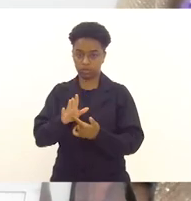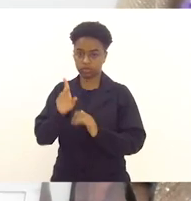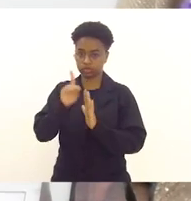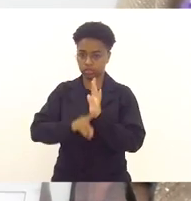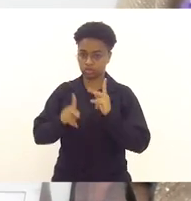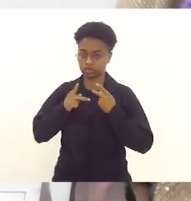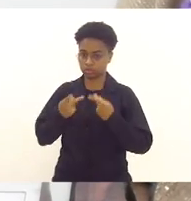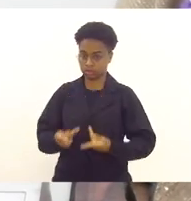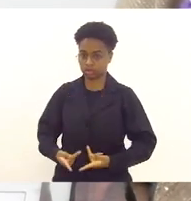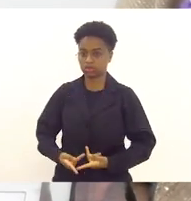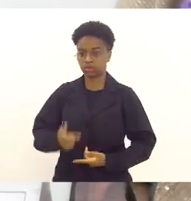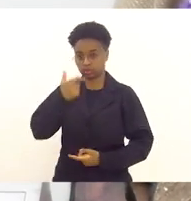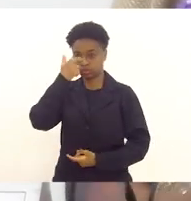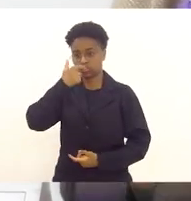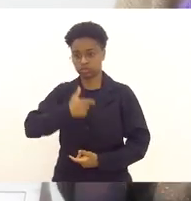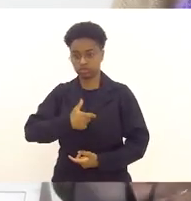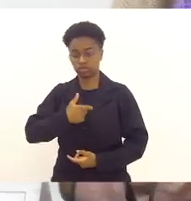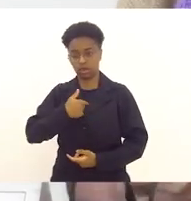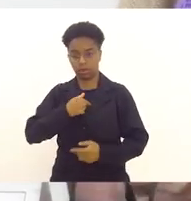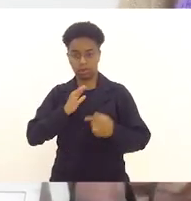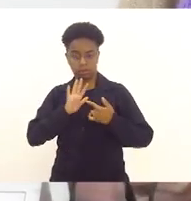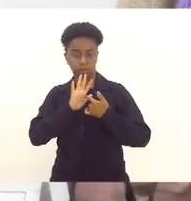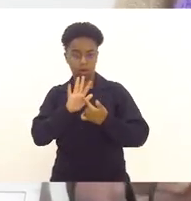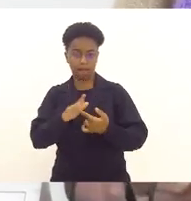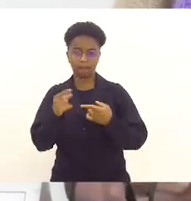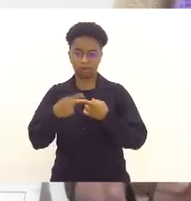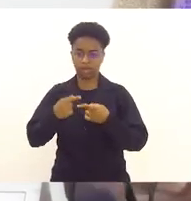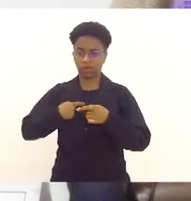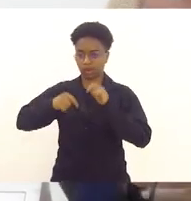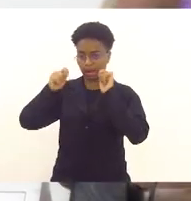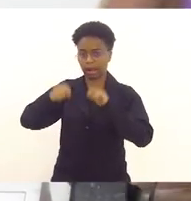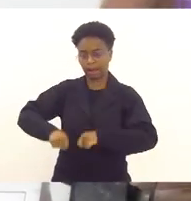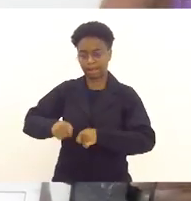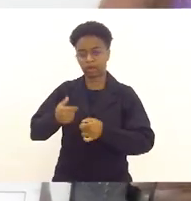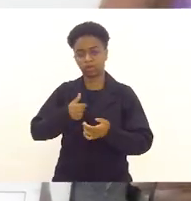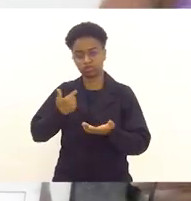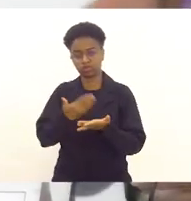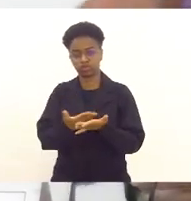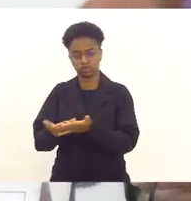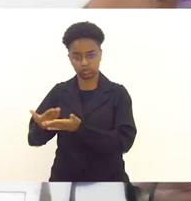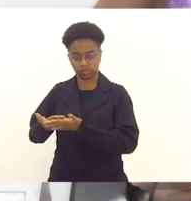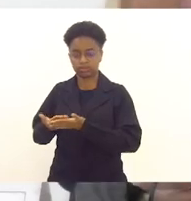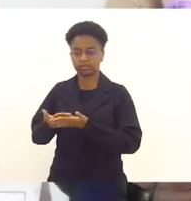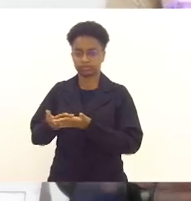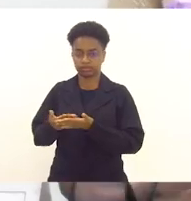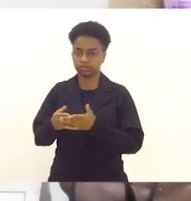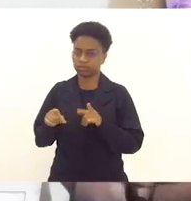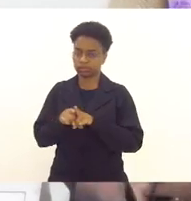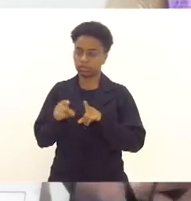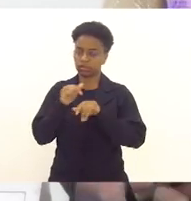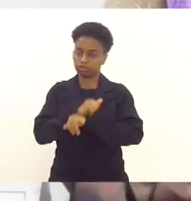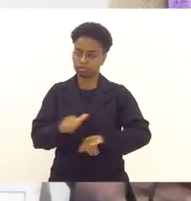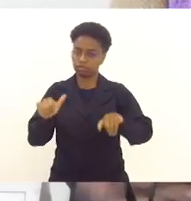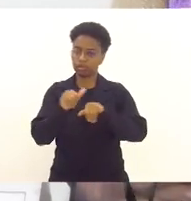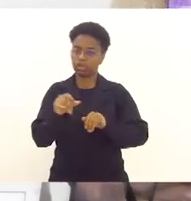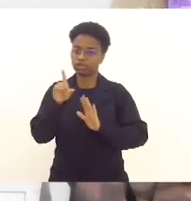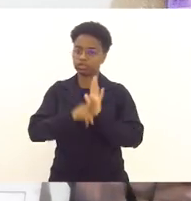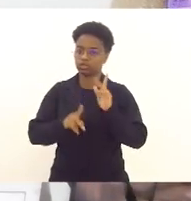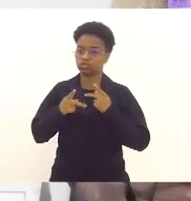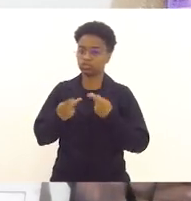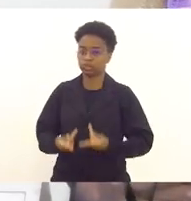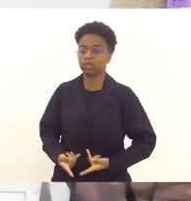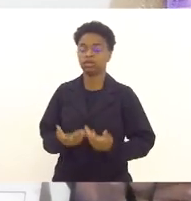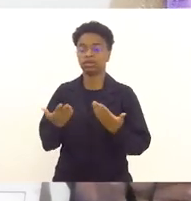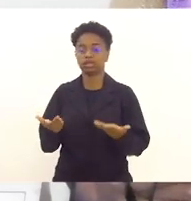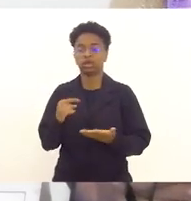muito orgulho né de ostentar esse breve porque eu me capacitei para ele e sou uma multiplicadora eh dos Direitos Humanos então quando a gente